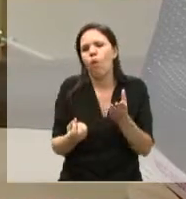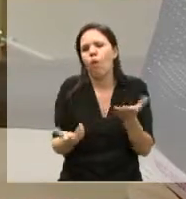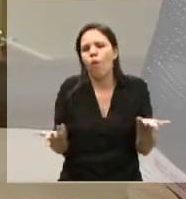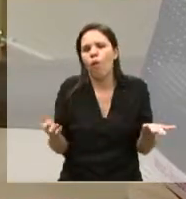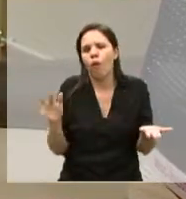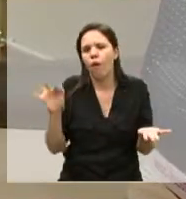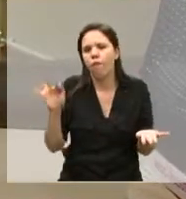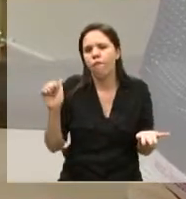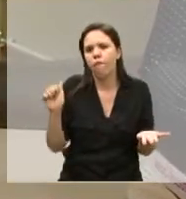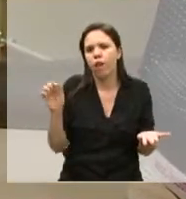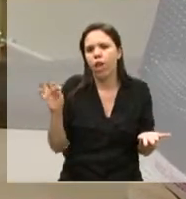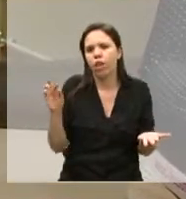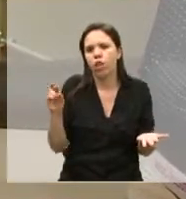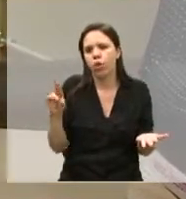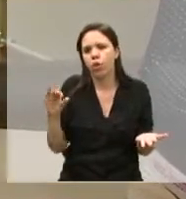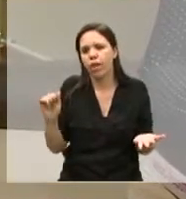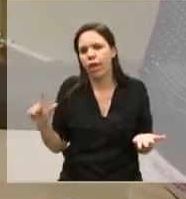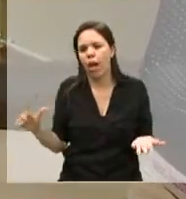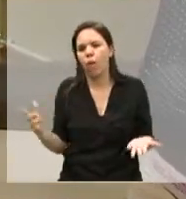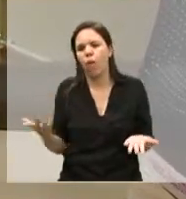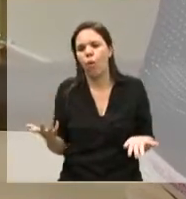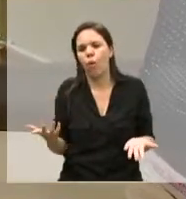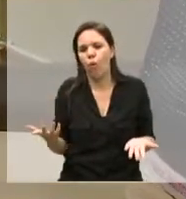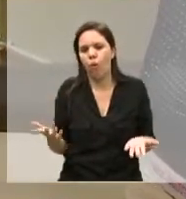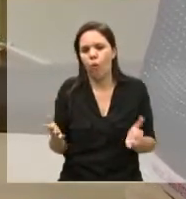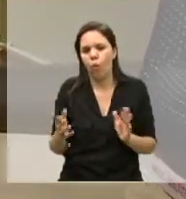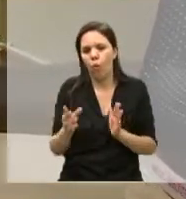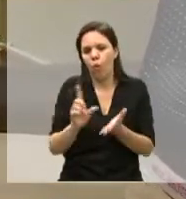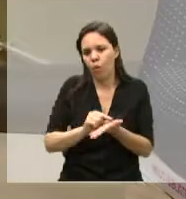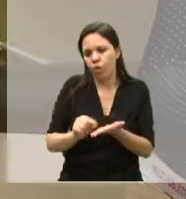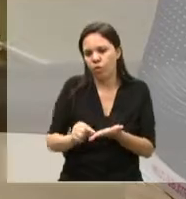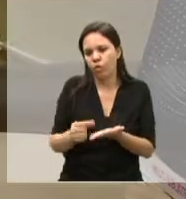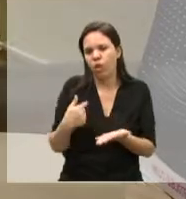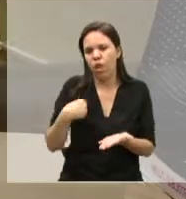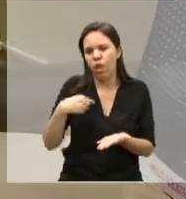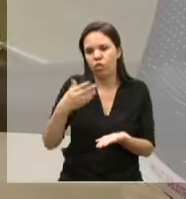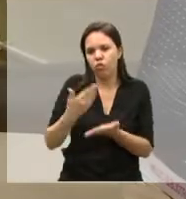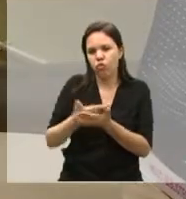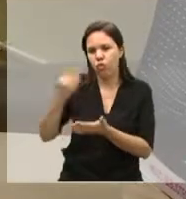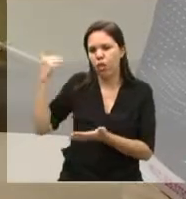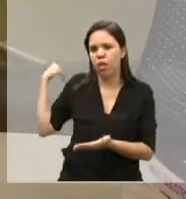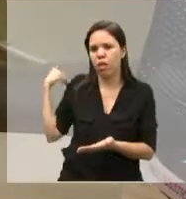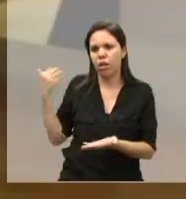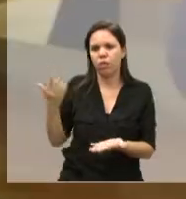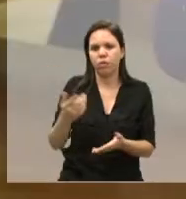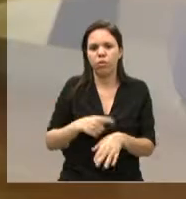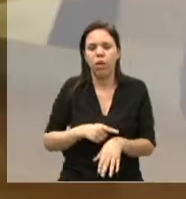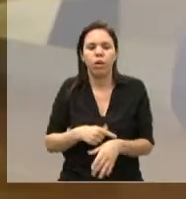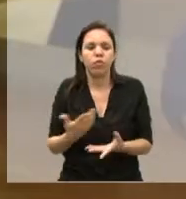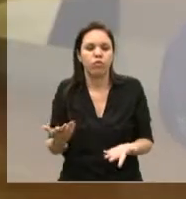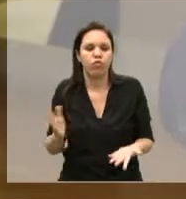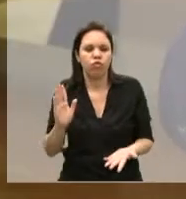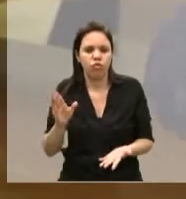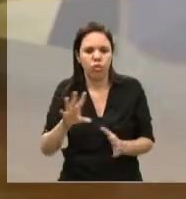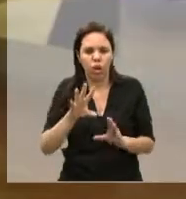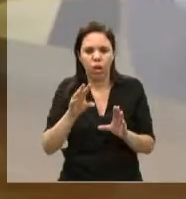mais, eu estudei, meu RA 86, Andréia. Então, eu fui lá na Khan Academy, pus lá fatorial e